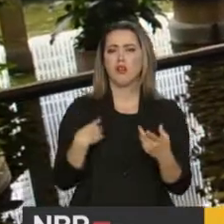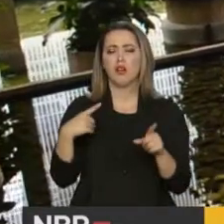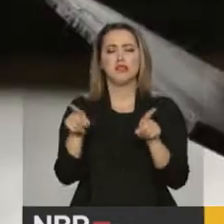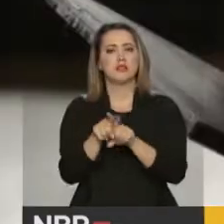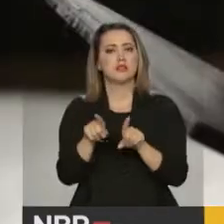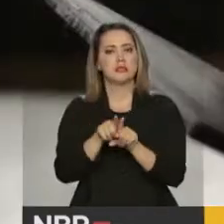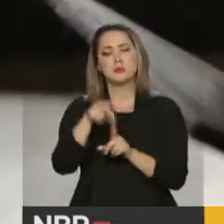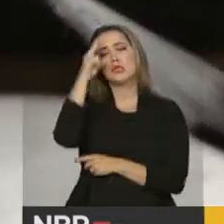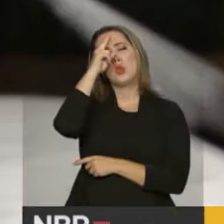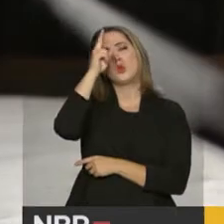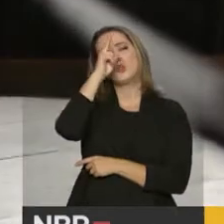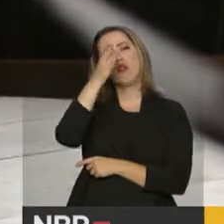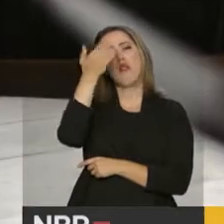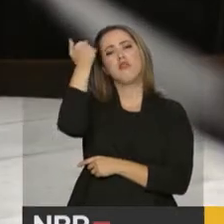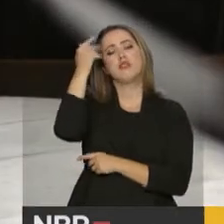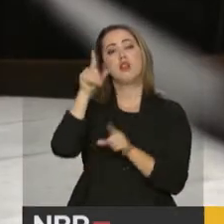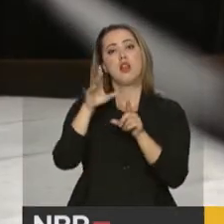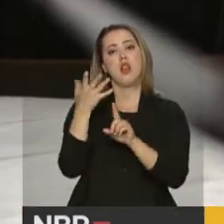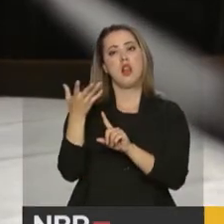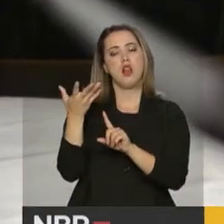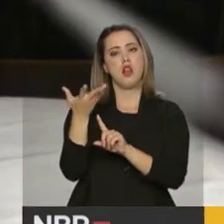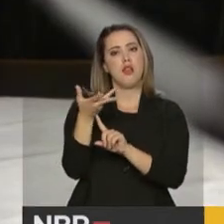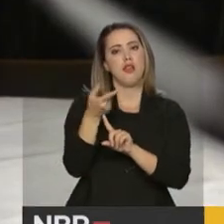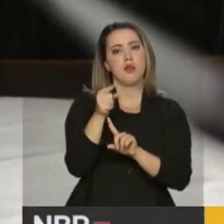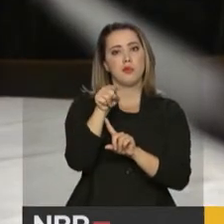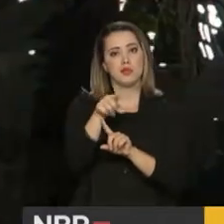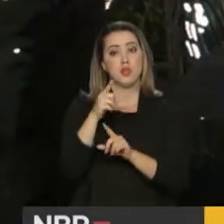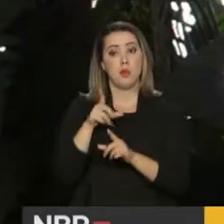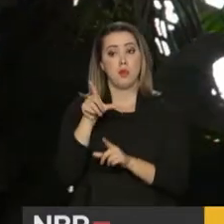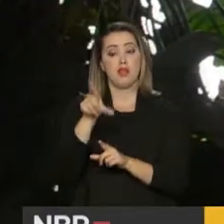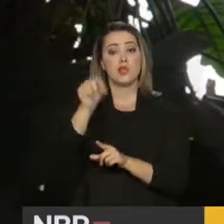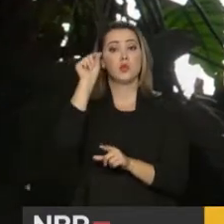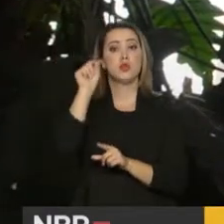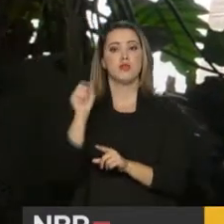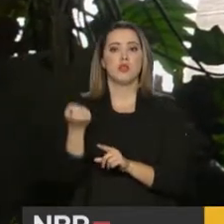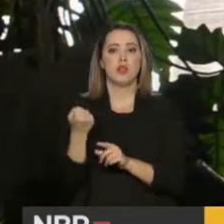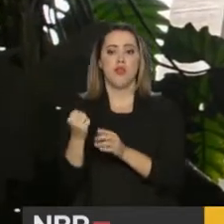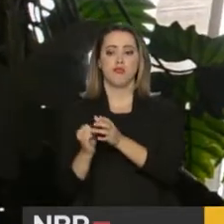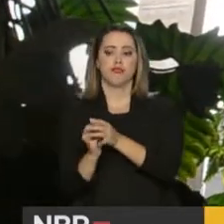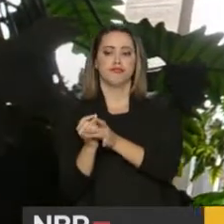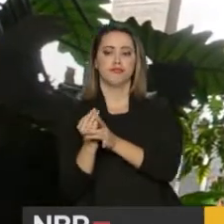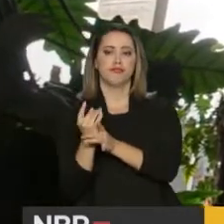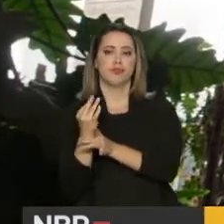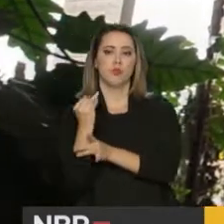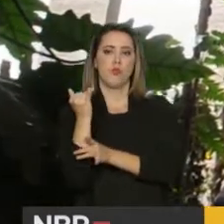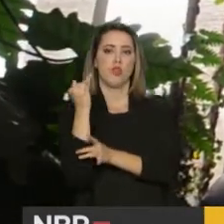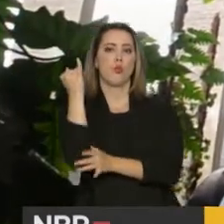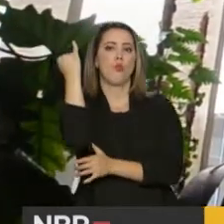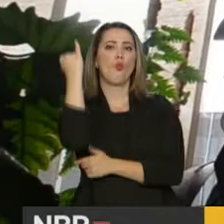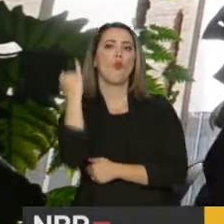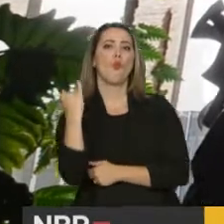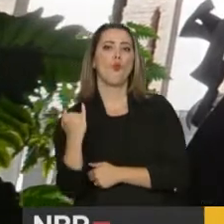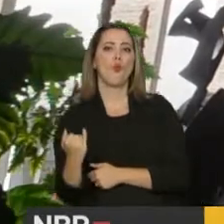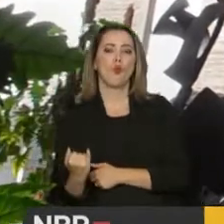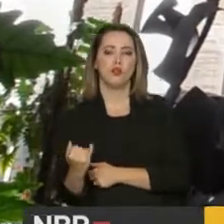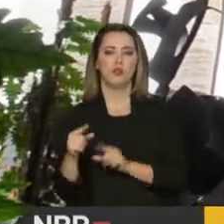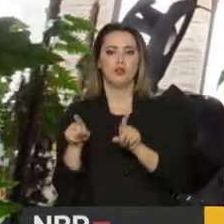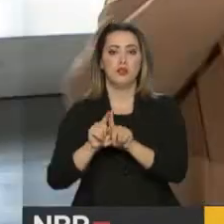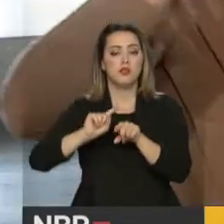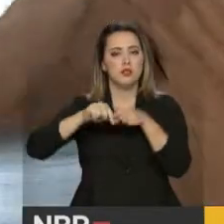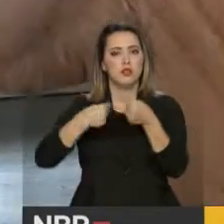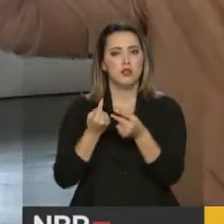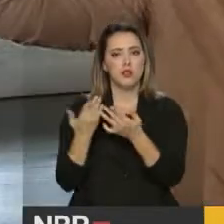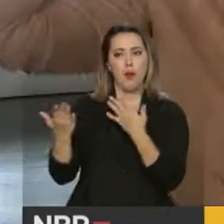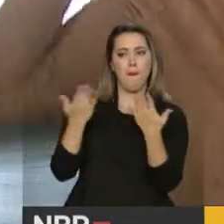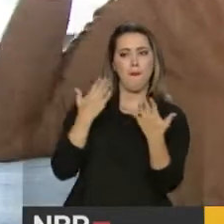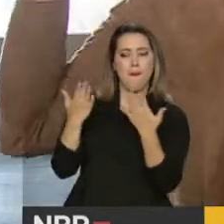à escultura. Por quê? Porque ele escolheu árvores que elas crescem de uma maneira muito fina, terminam jogando